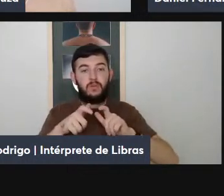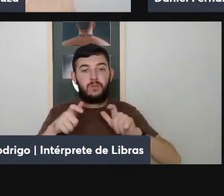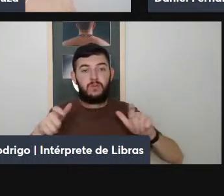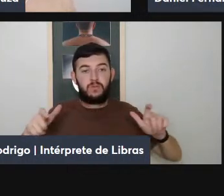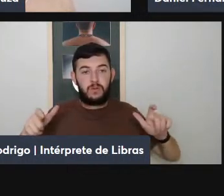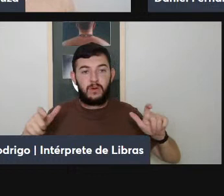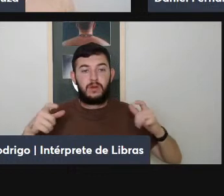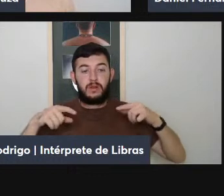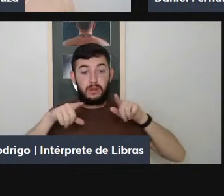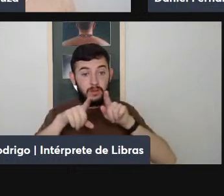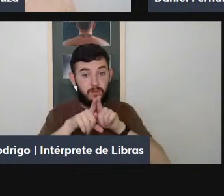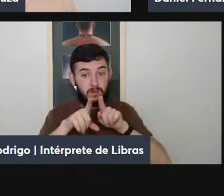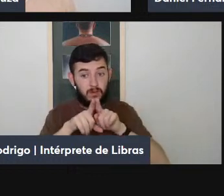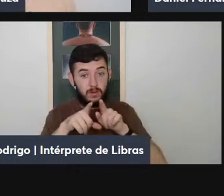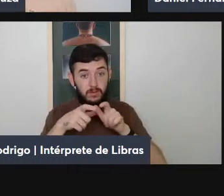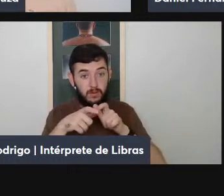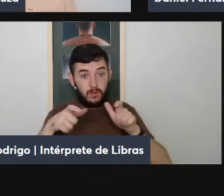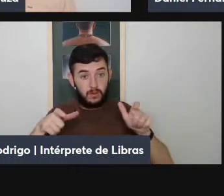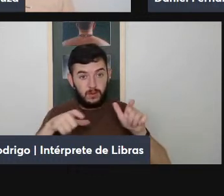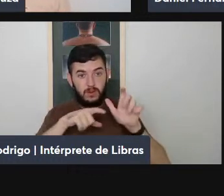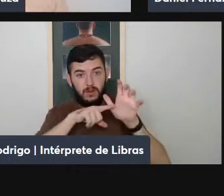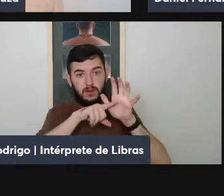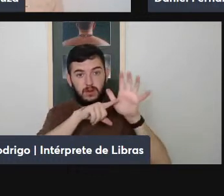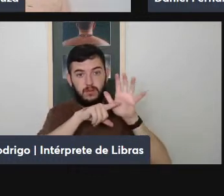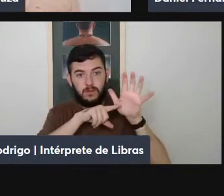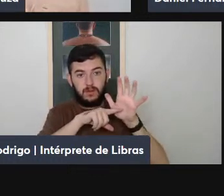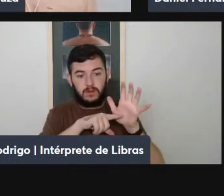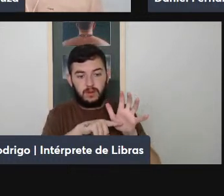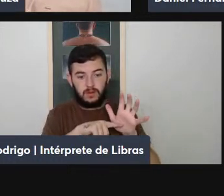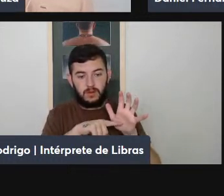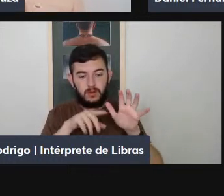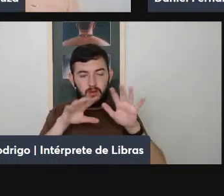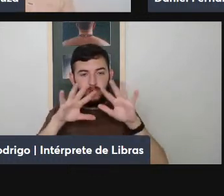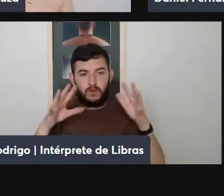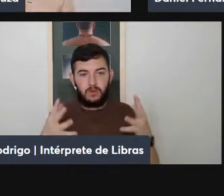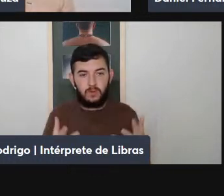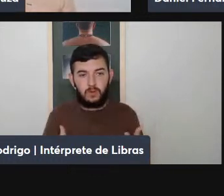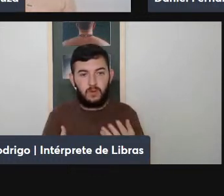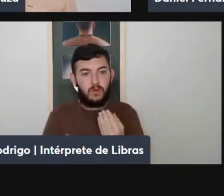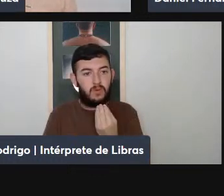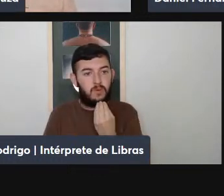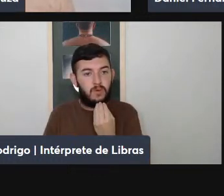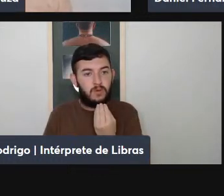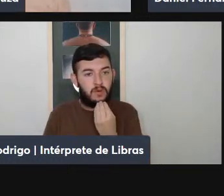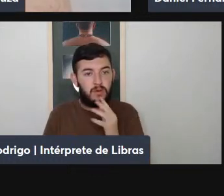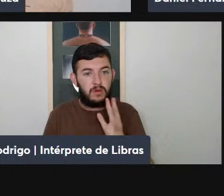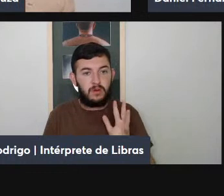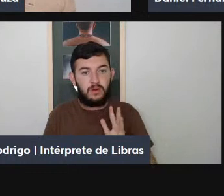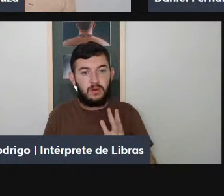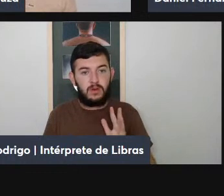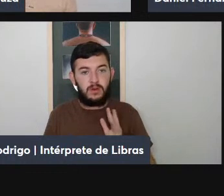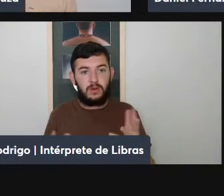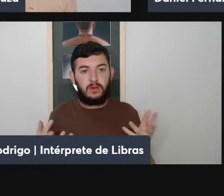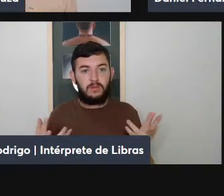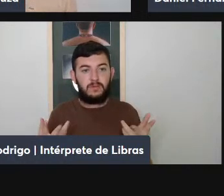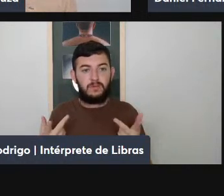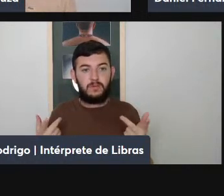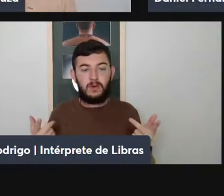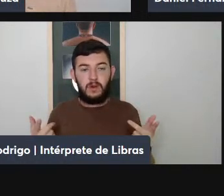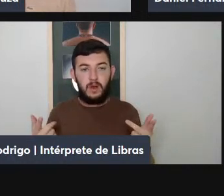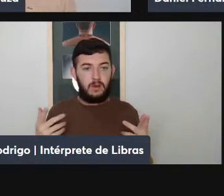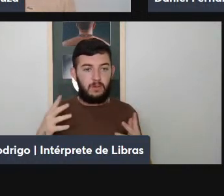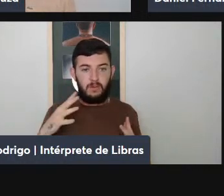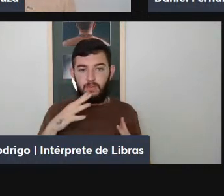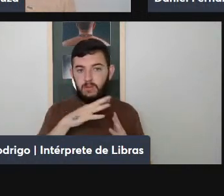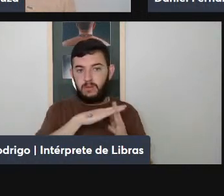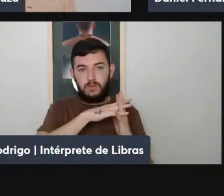a maioria dos pesquisadores do mundo poderiam enriquecer muitíssimo, em uma escala